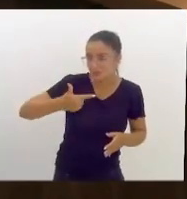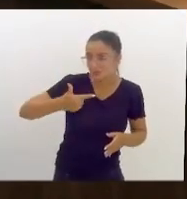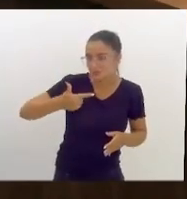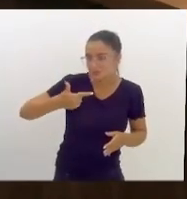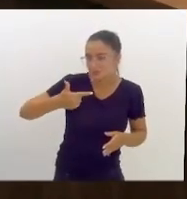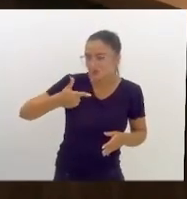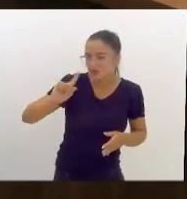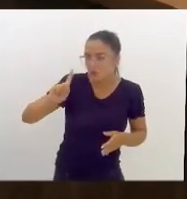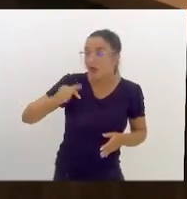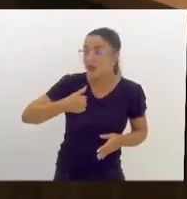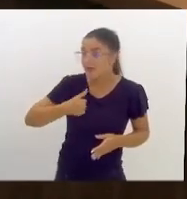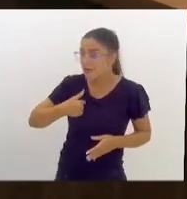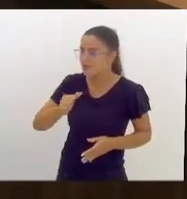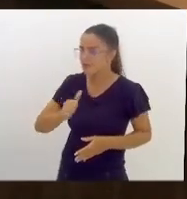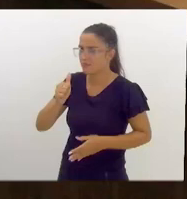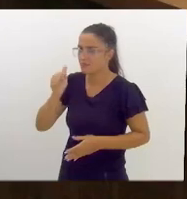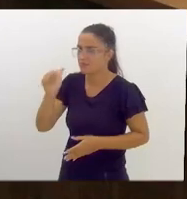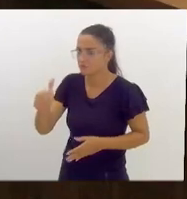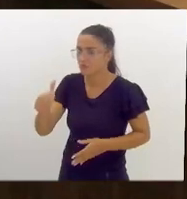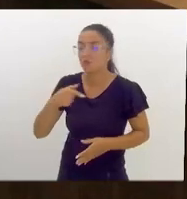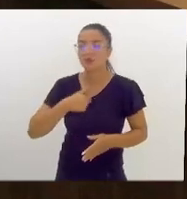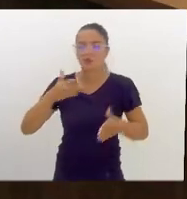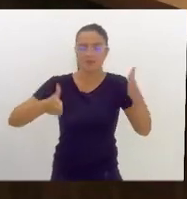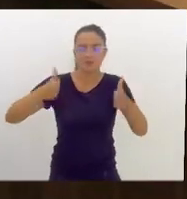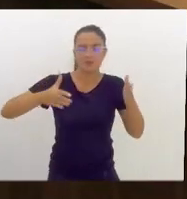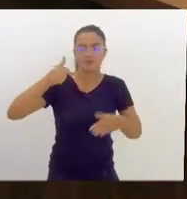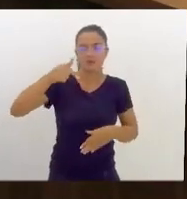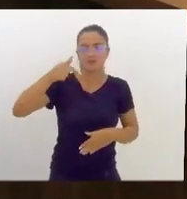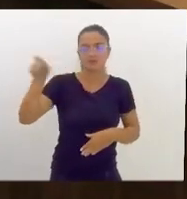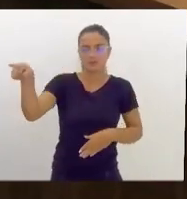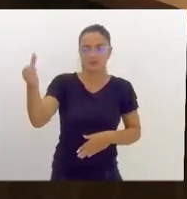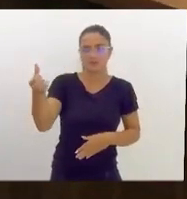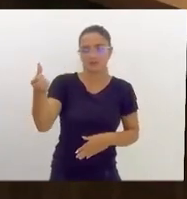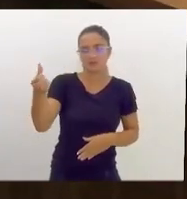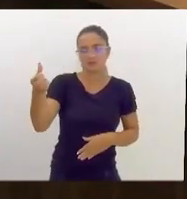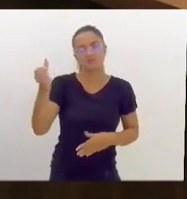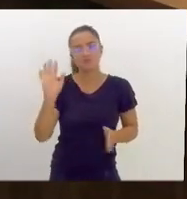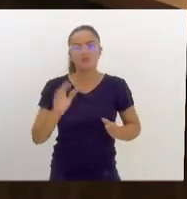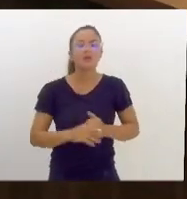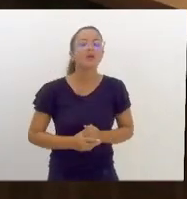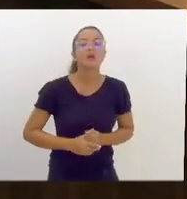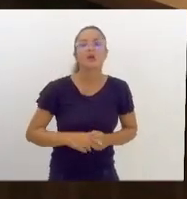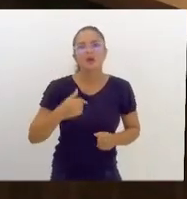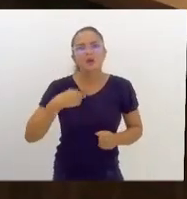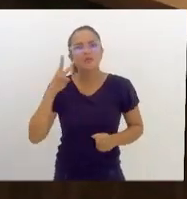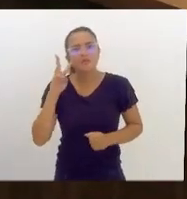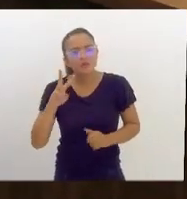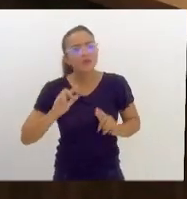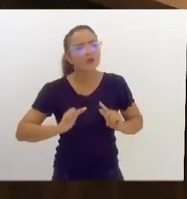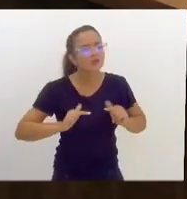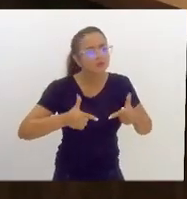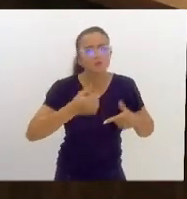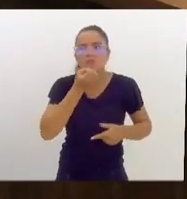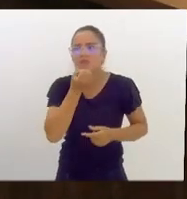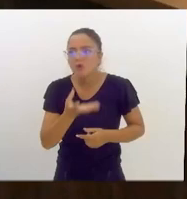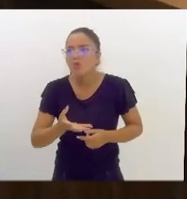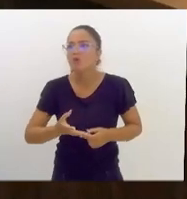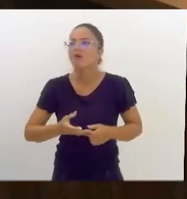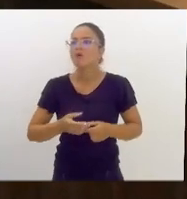de mim. Eu tô indo para o 7º. E eu já vi diversas ações extremamente positivas aqui nessa